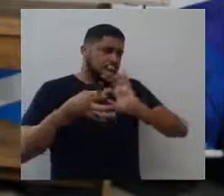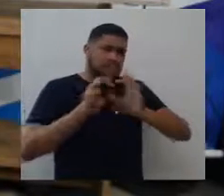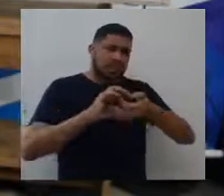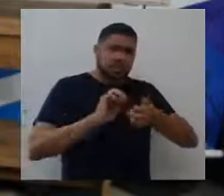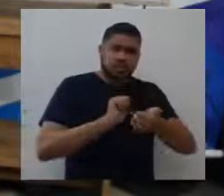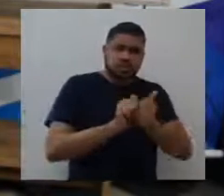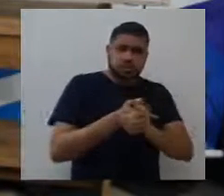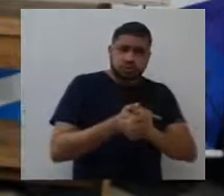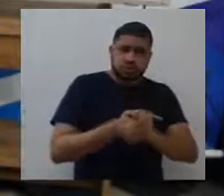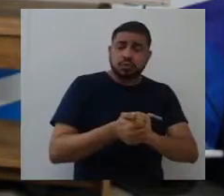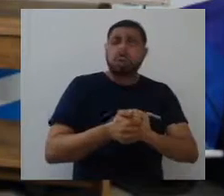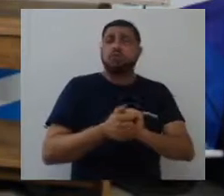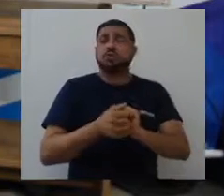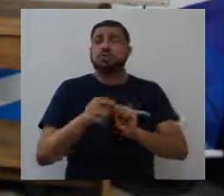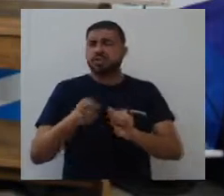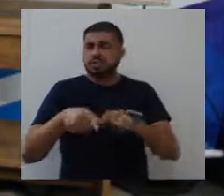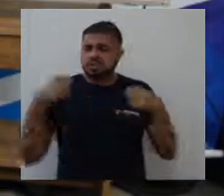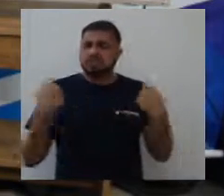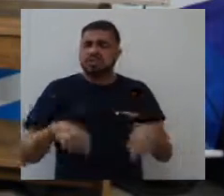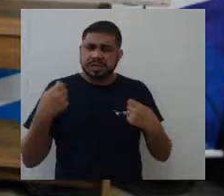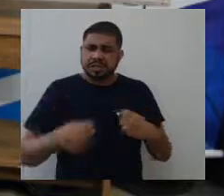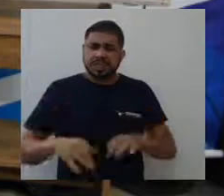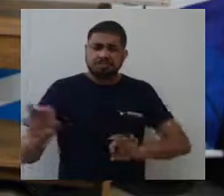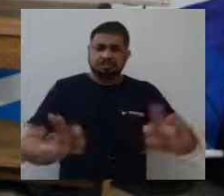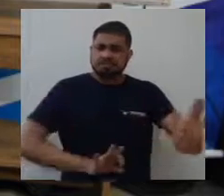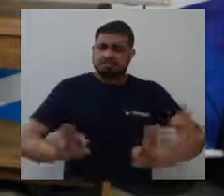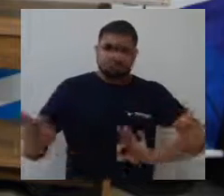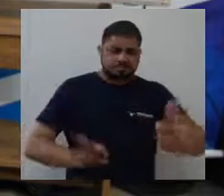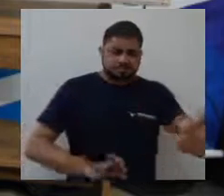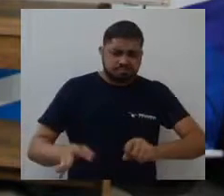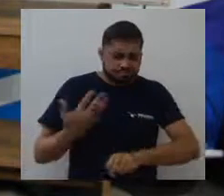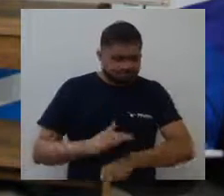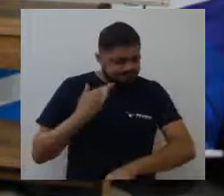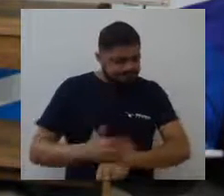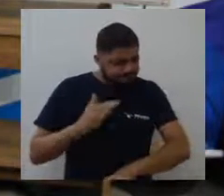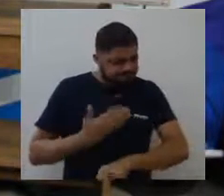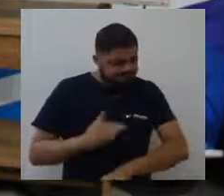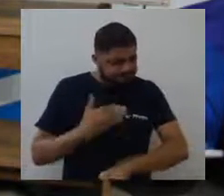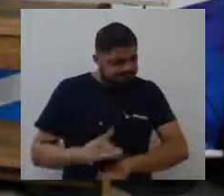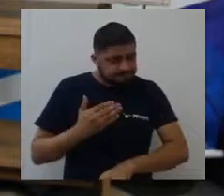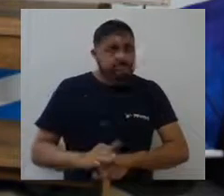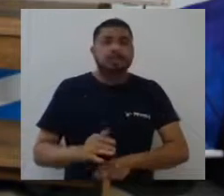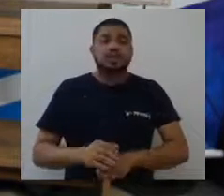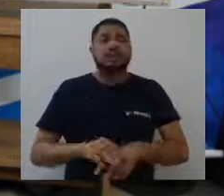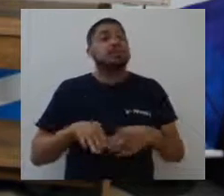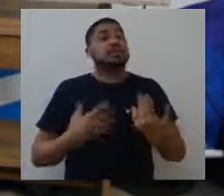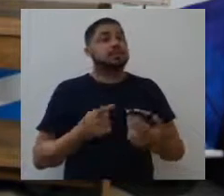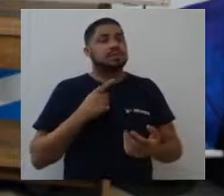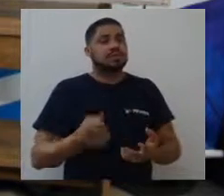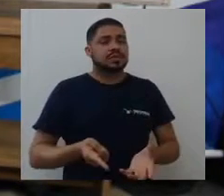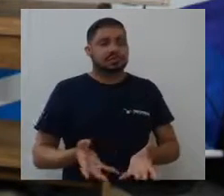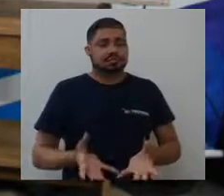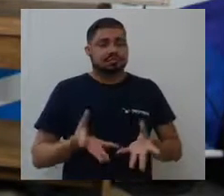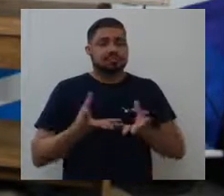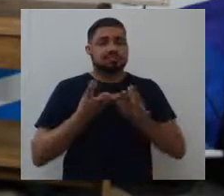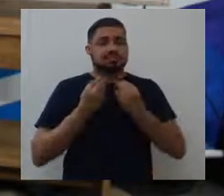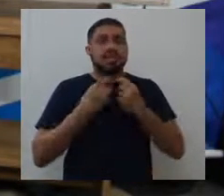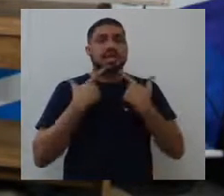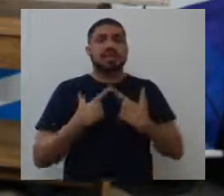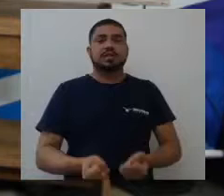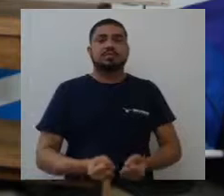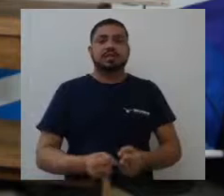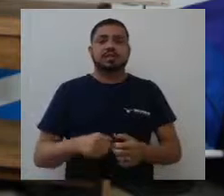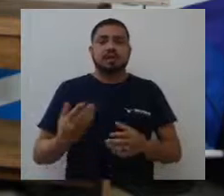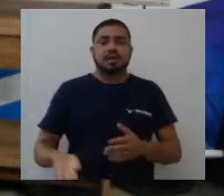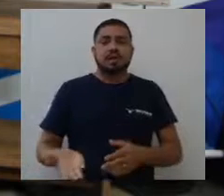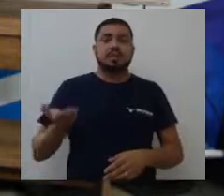jogos valendo, você tem que se preparar, tem que se adestrar mesmo no processo. Então, quando você domina essa linguagem de aumentos